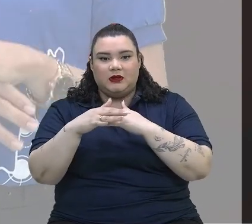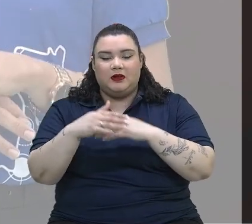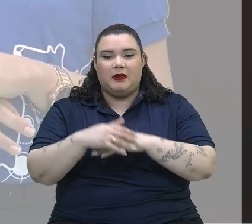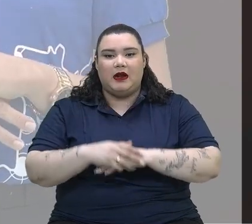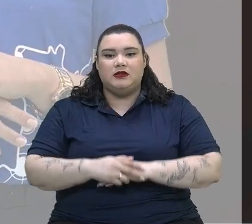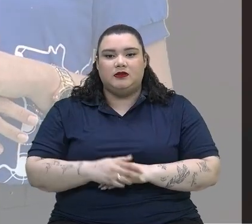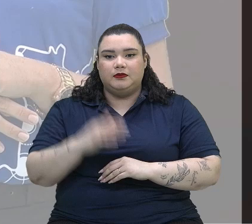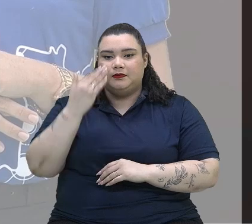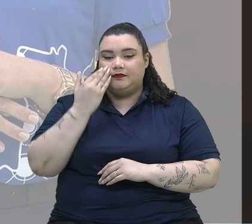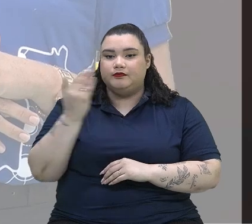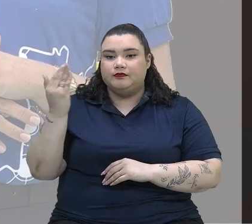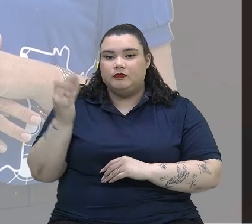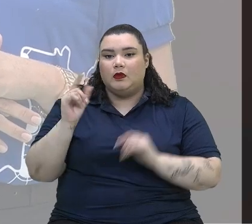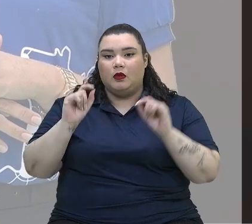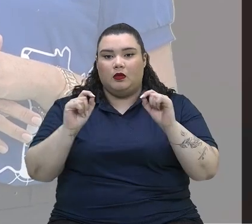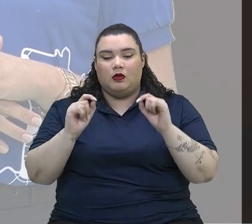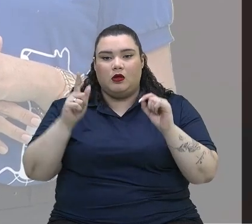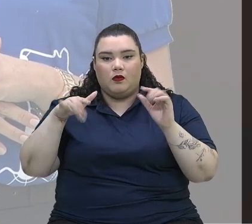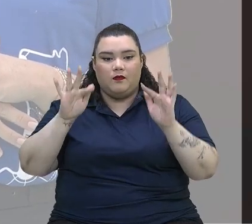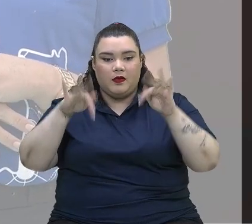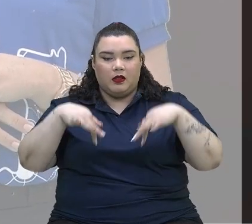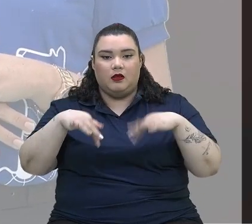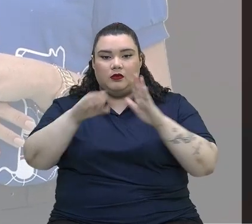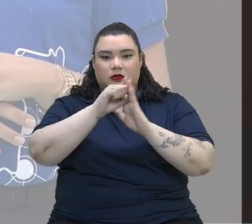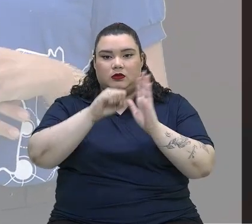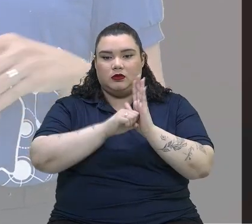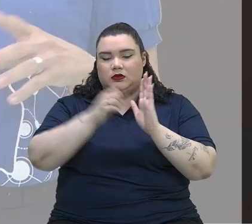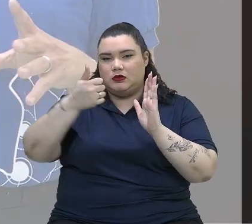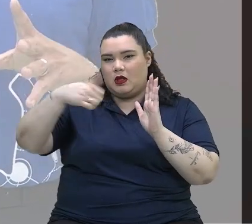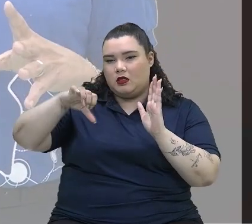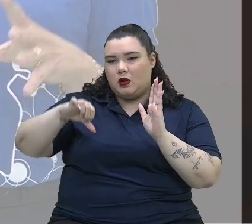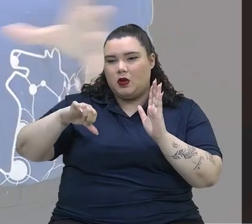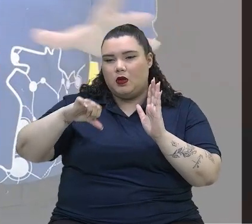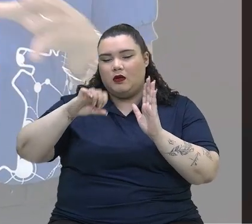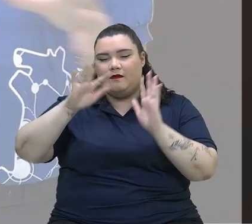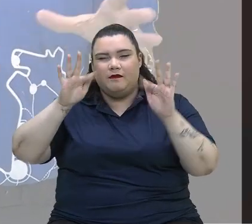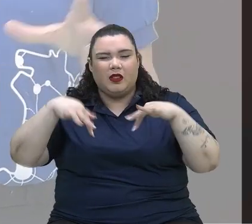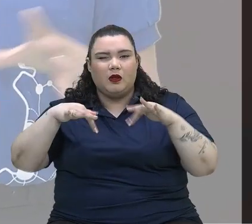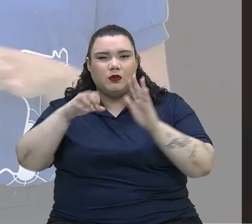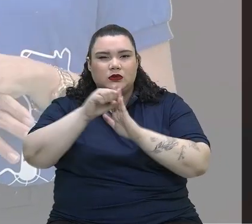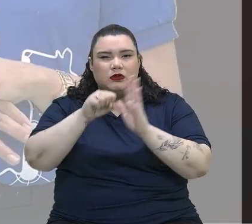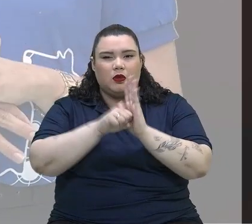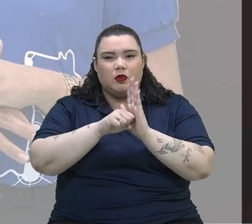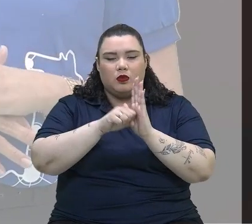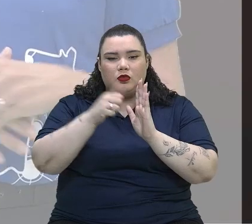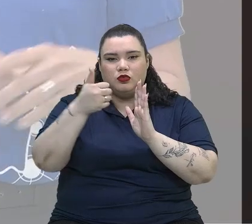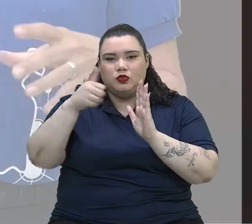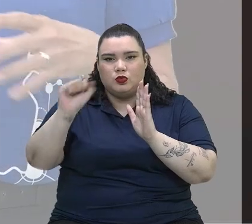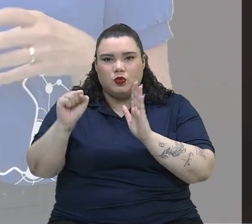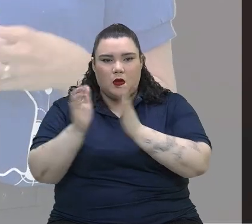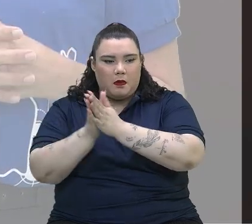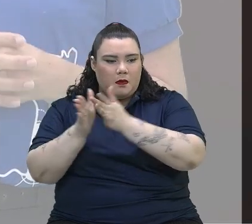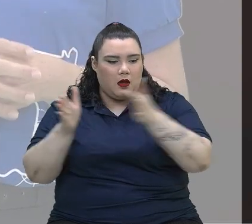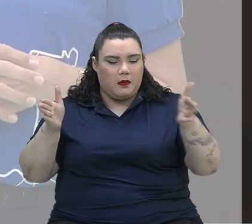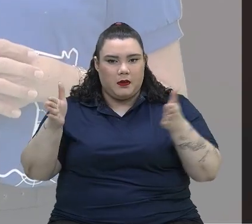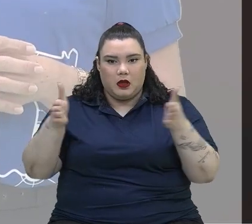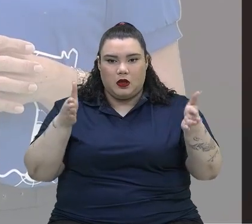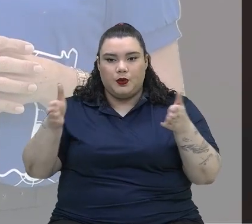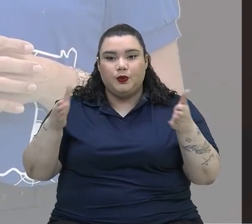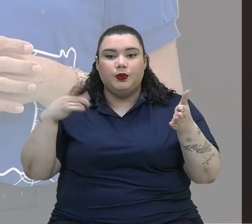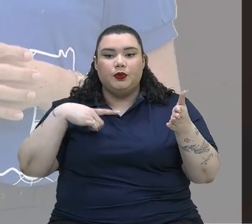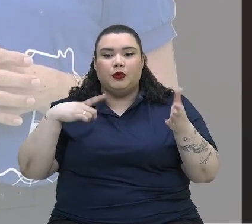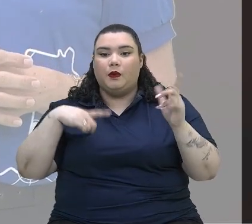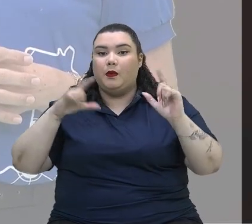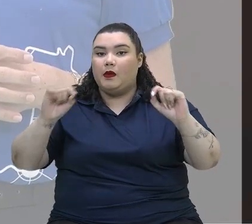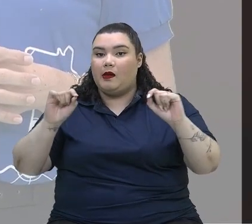já citei, que é o final do século XIX, final do século XVIII. Este século aí inteiro acontece a